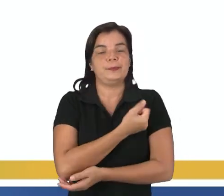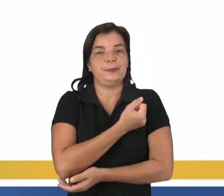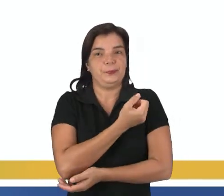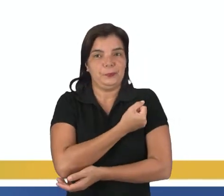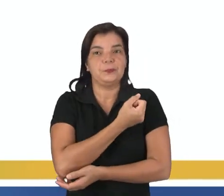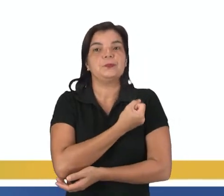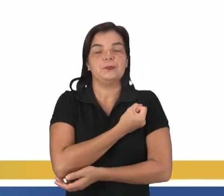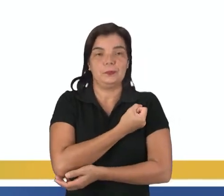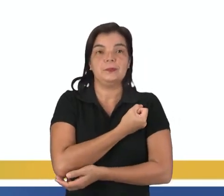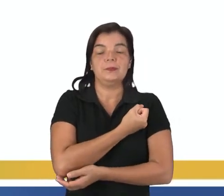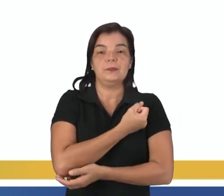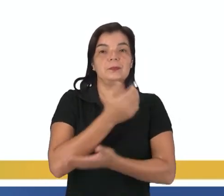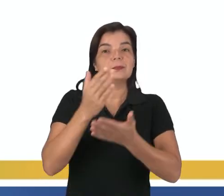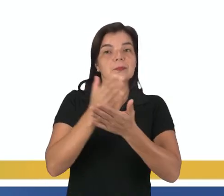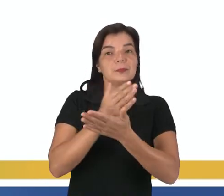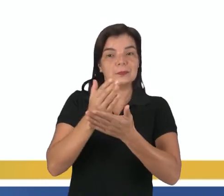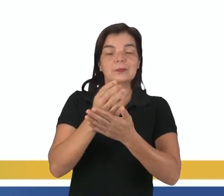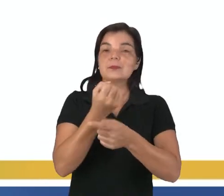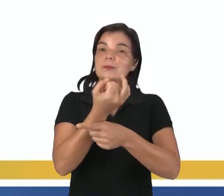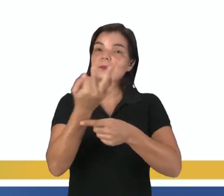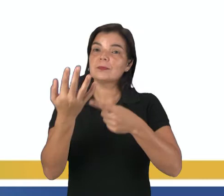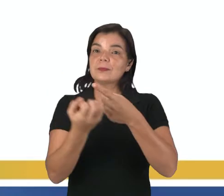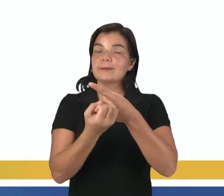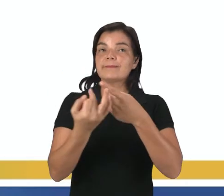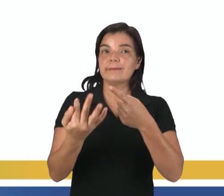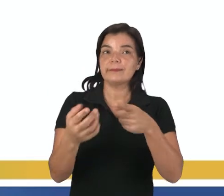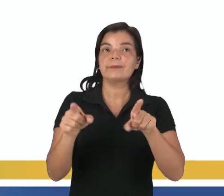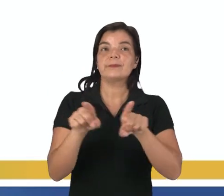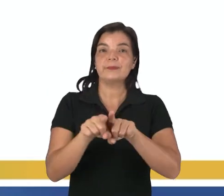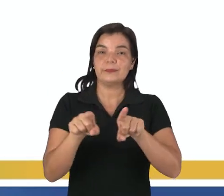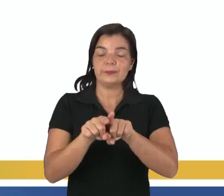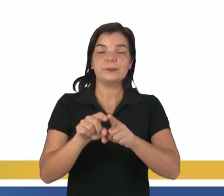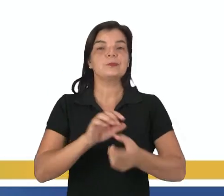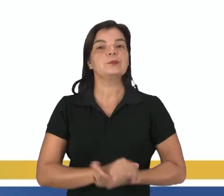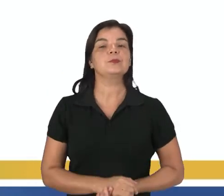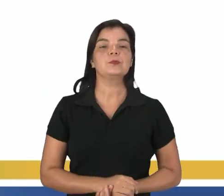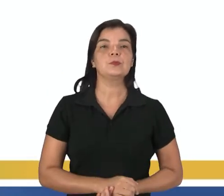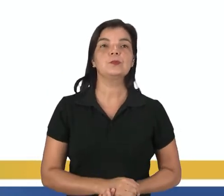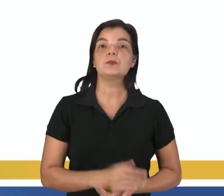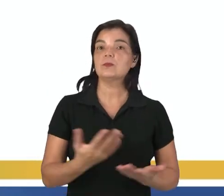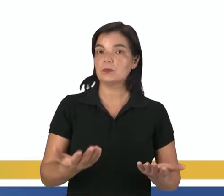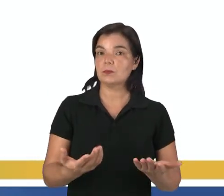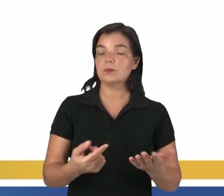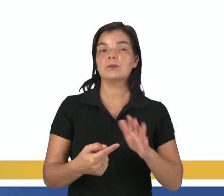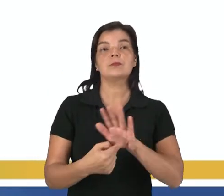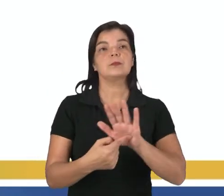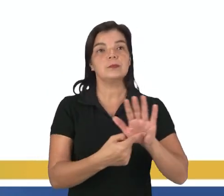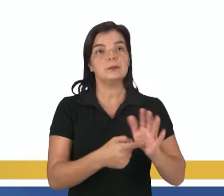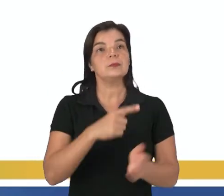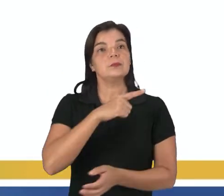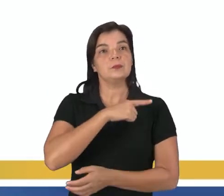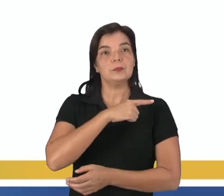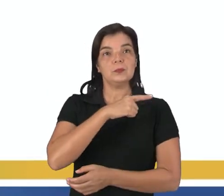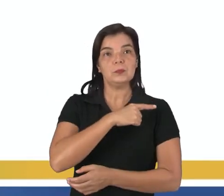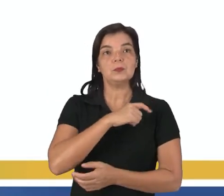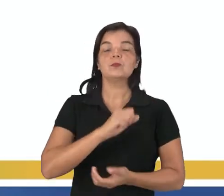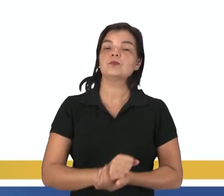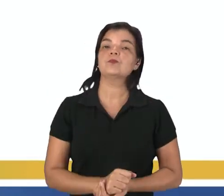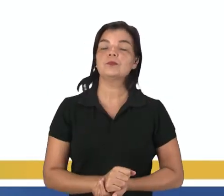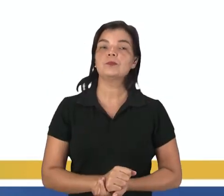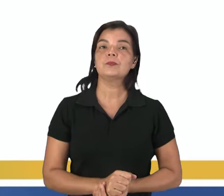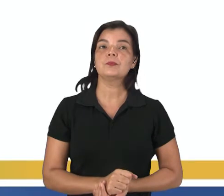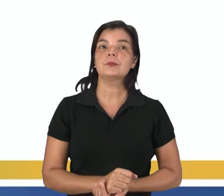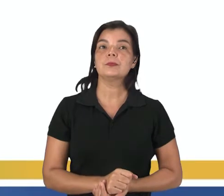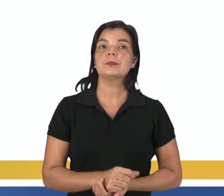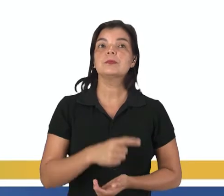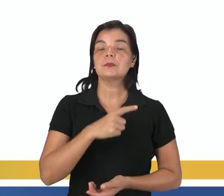numeramente, algumas expressões aí que indicam um número, Neste caso, uma fração.